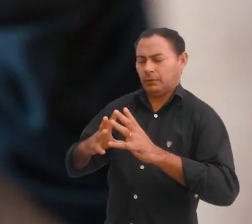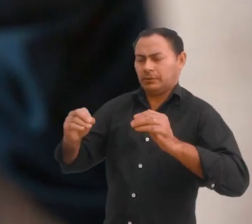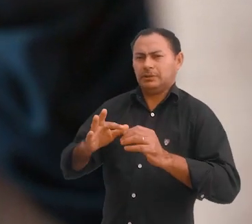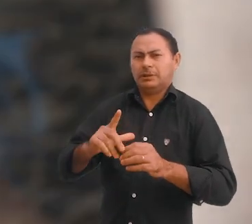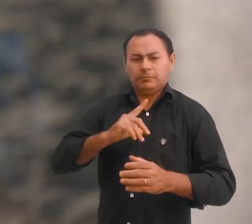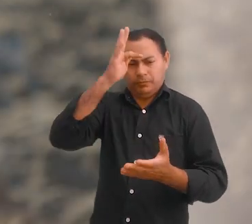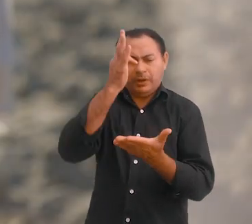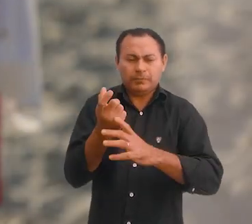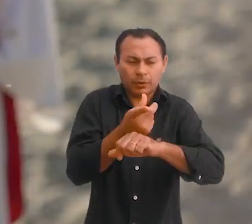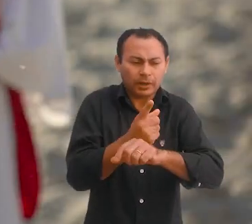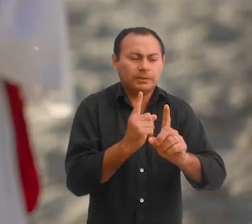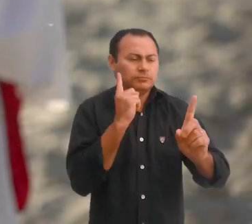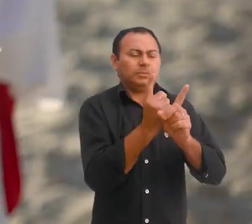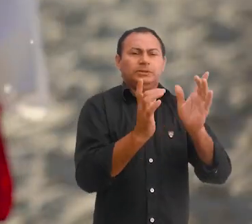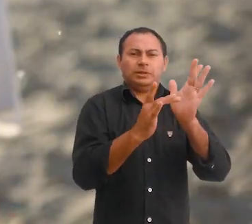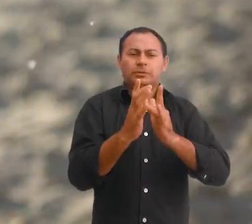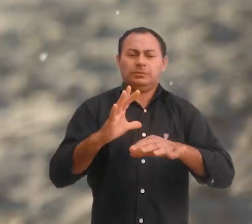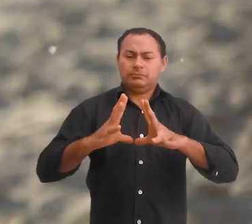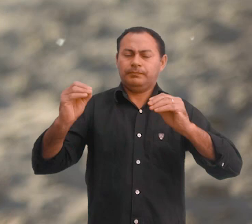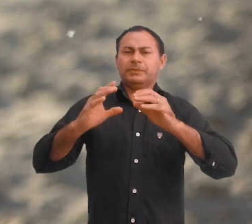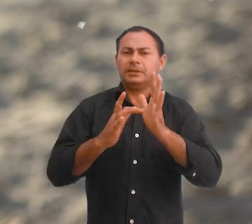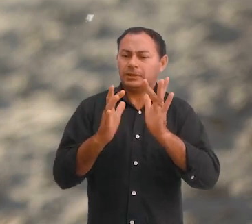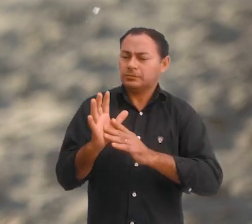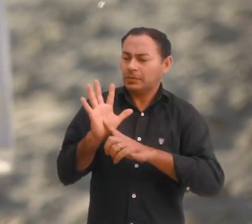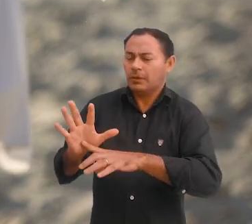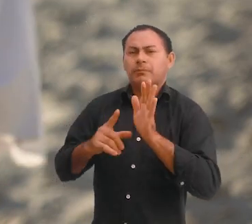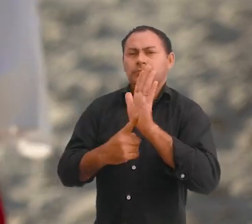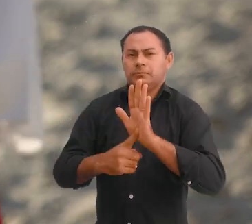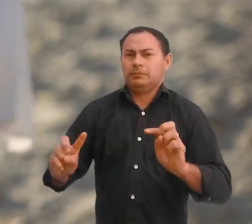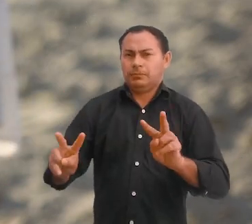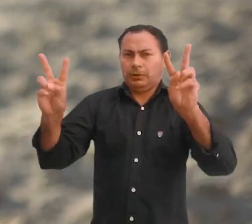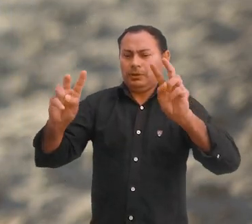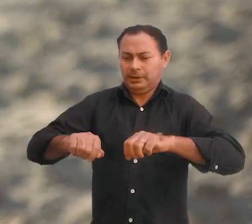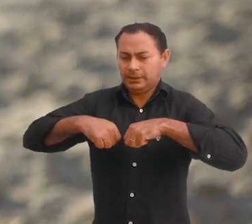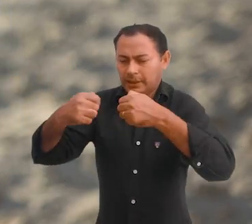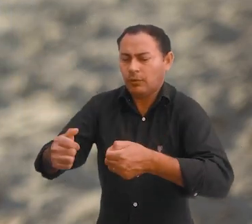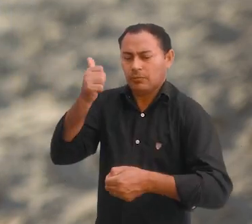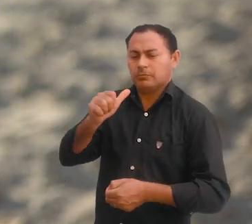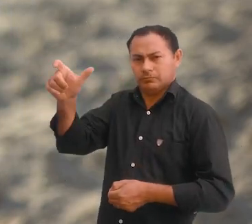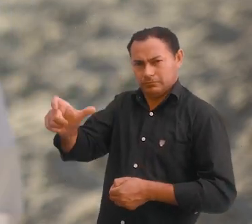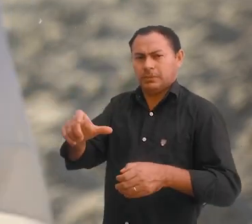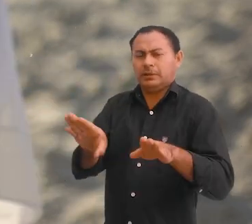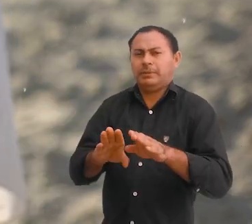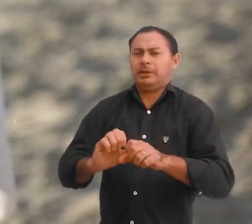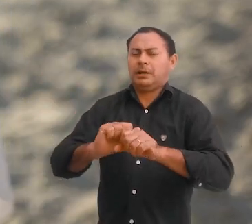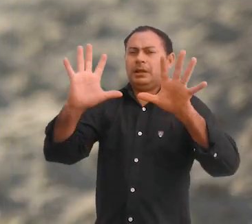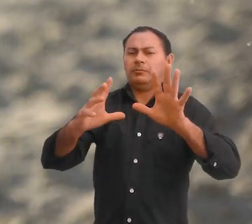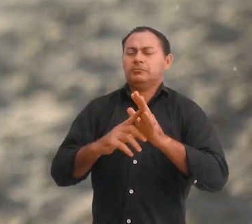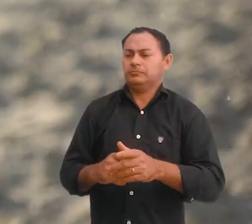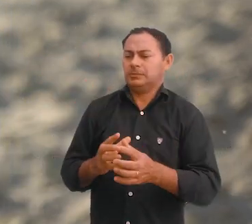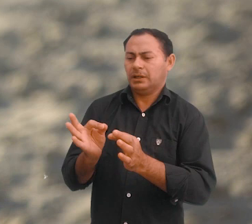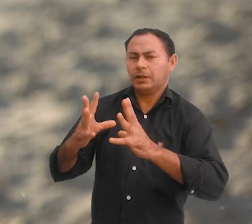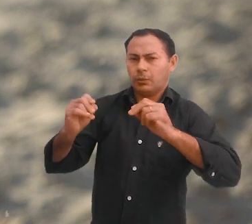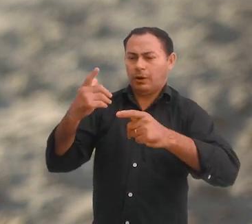para buscar Jesus e tocar nele. E ao curar aquela mulher, Jesus mostrou o tremendo valor que deu para ela e também,